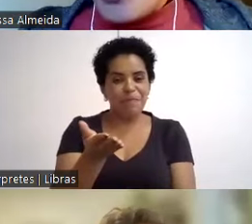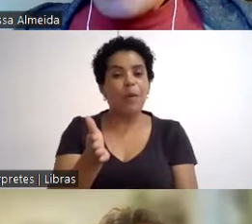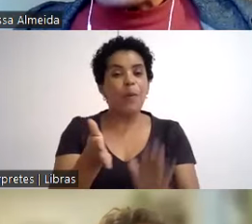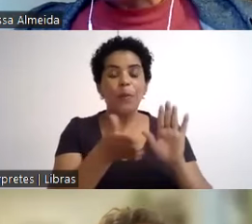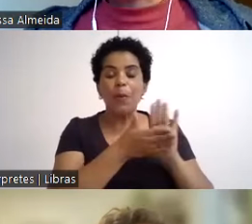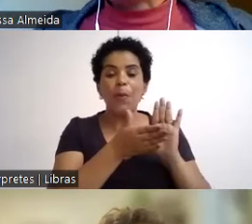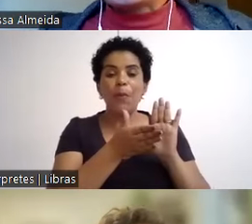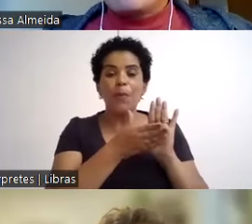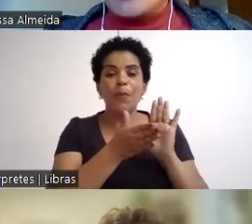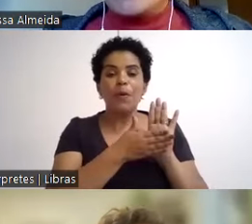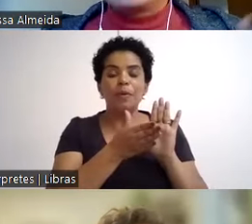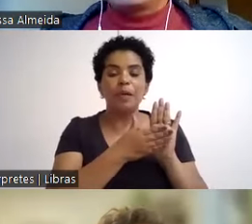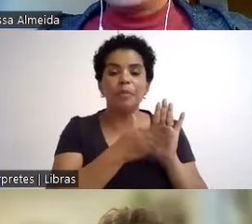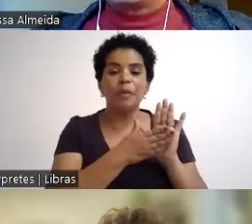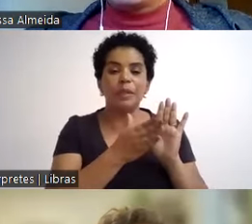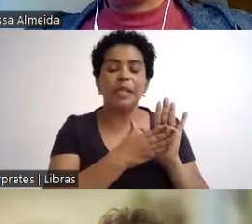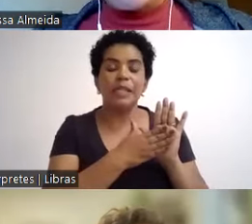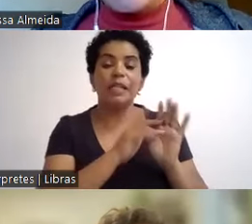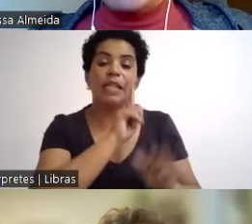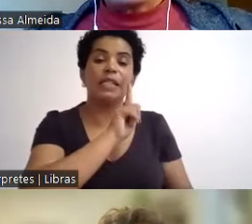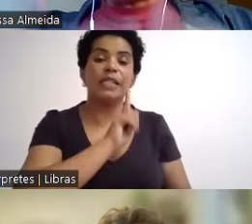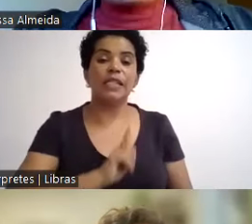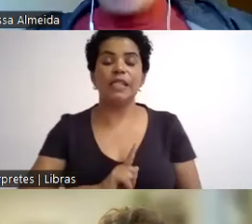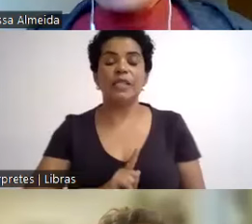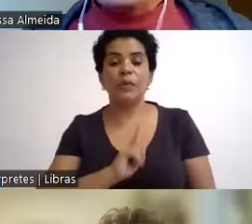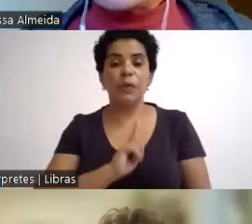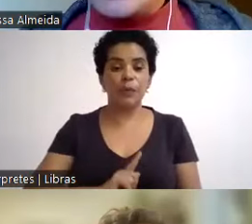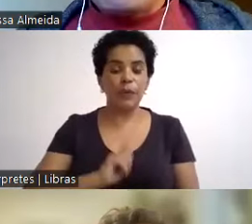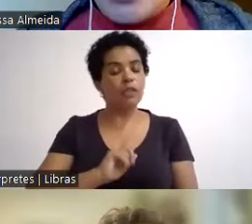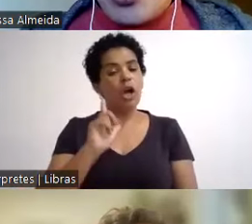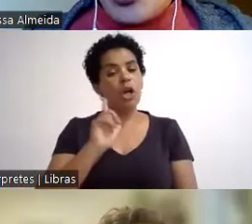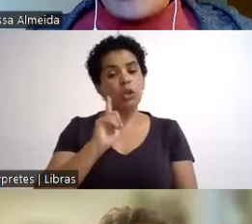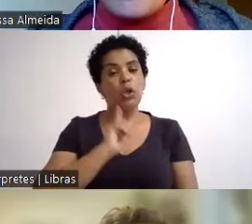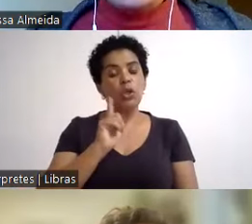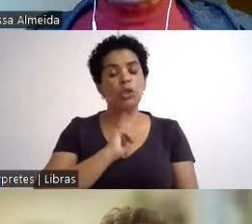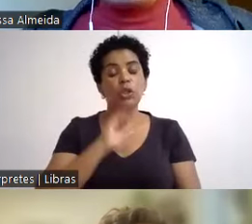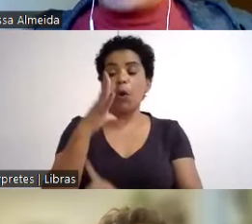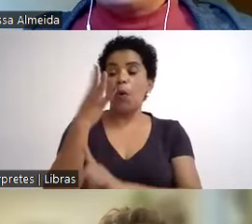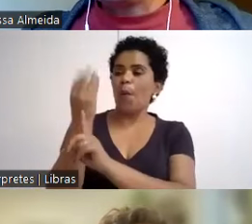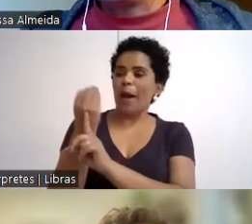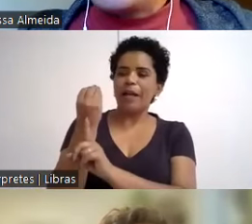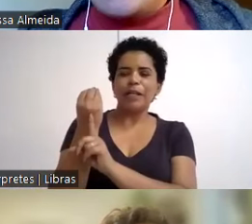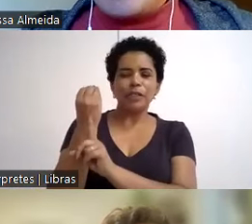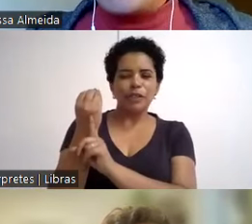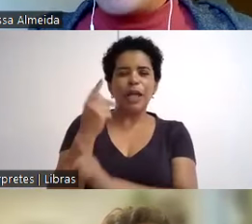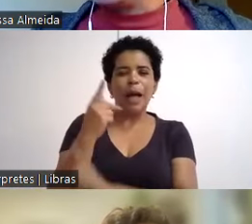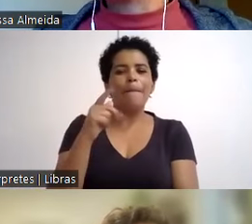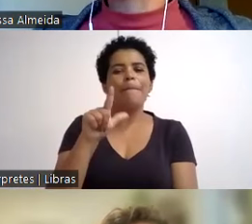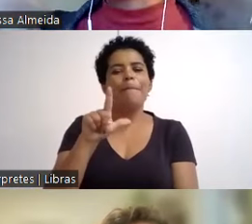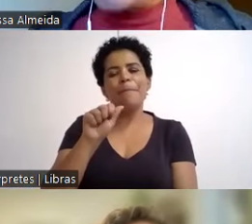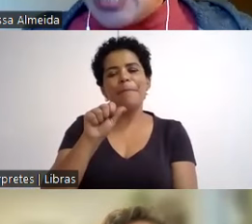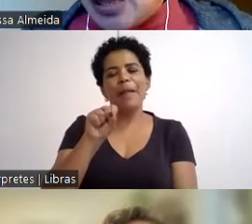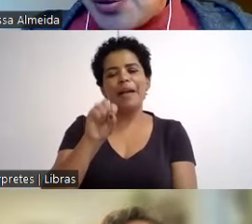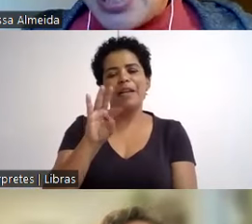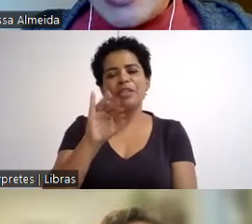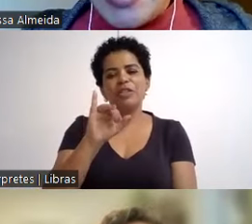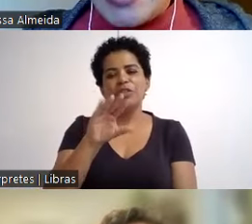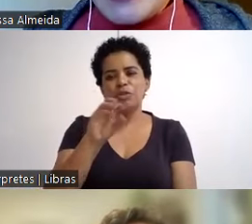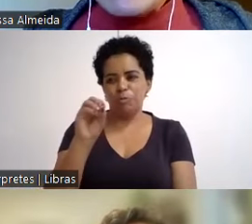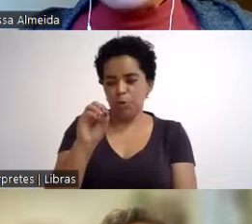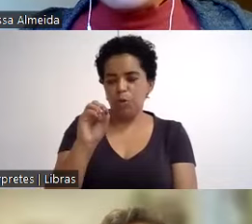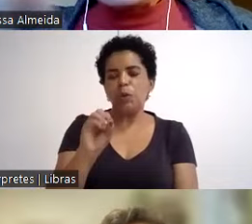proposto a partir dessa governança, olha, a gente tem um artista plástico que pode fazer o Galo da Madrugada, a gente gostaria que